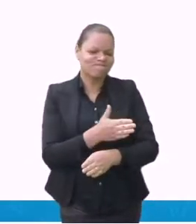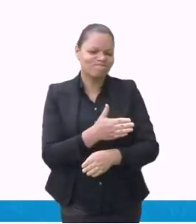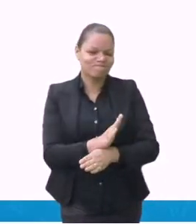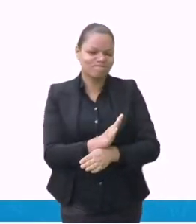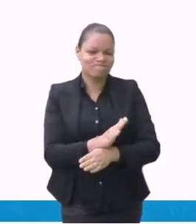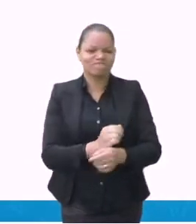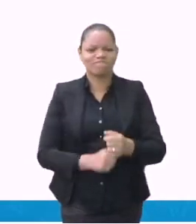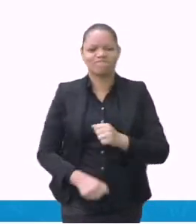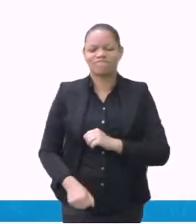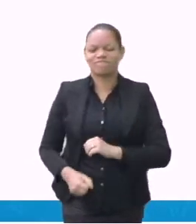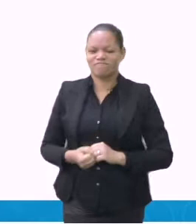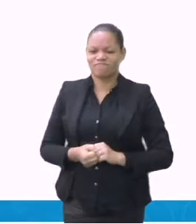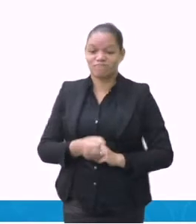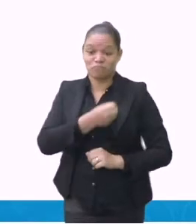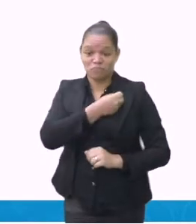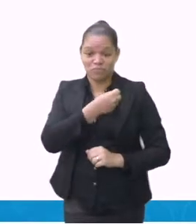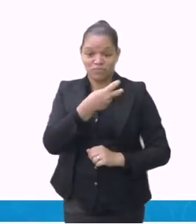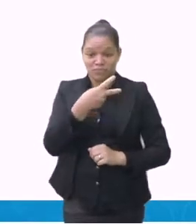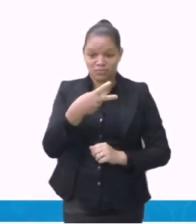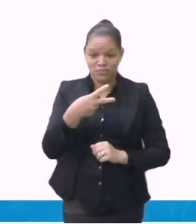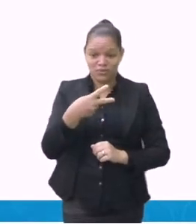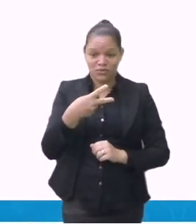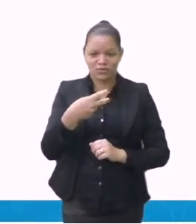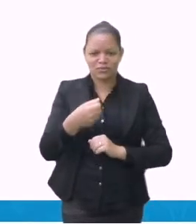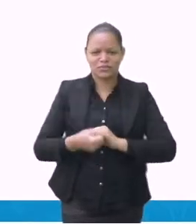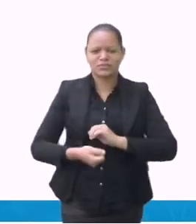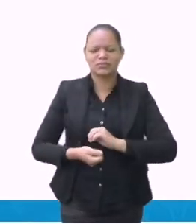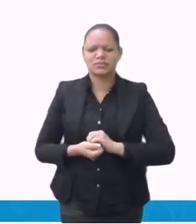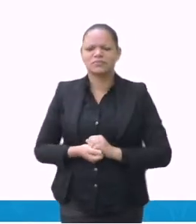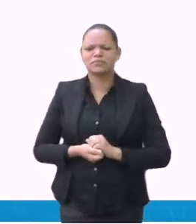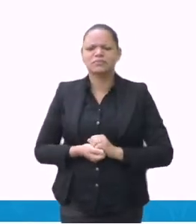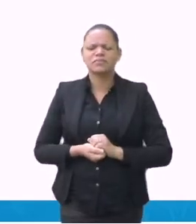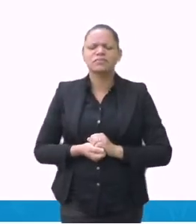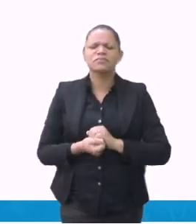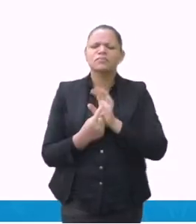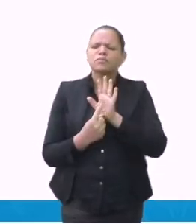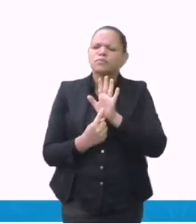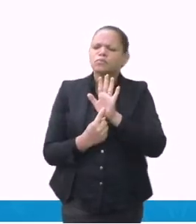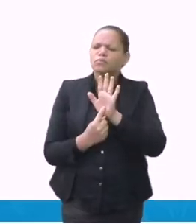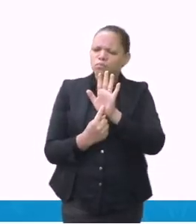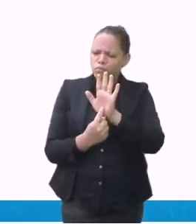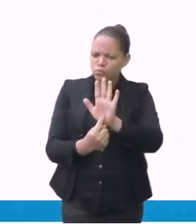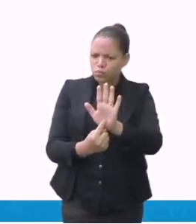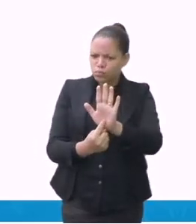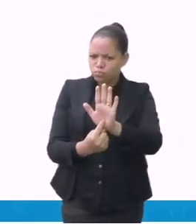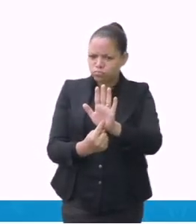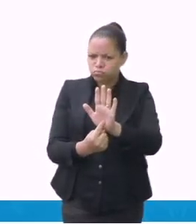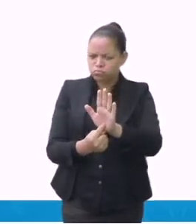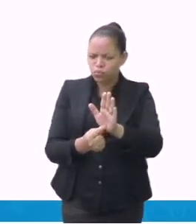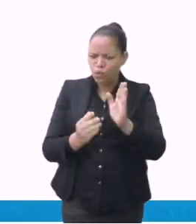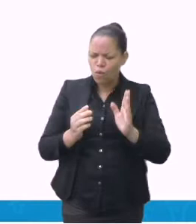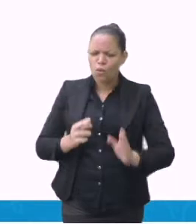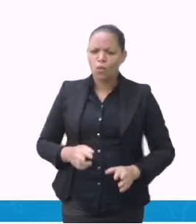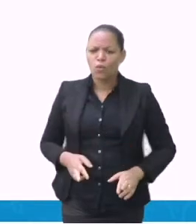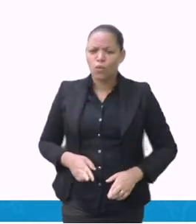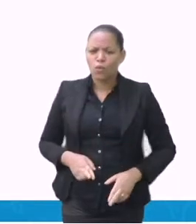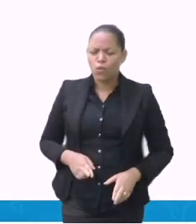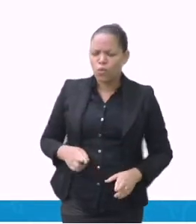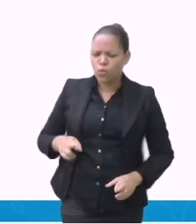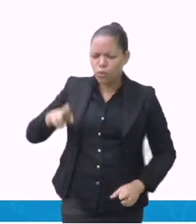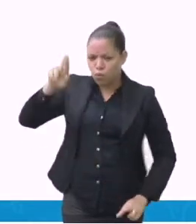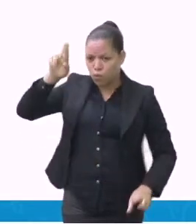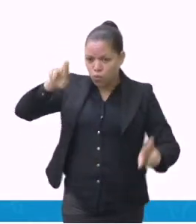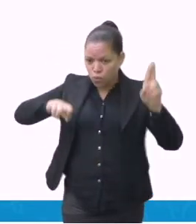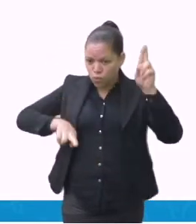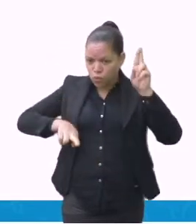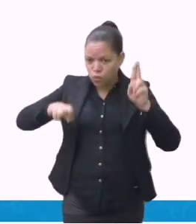Questão 2. Dê a posição relativa das ruas abaixo. Então,